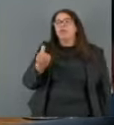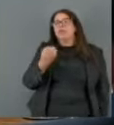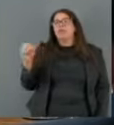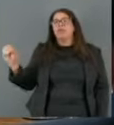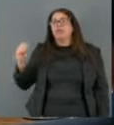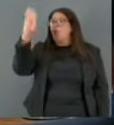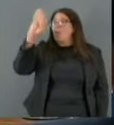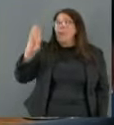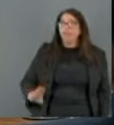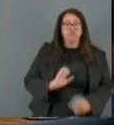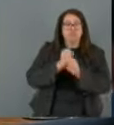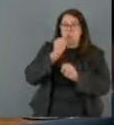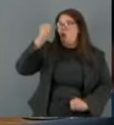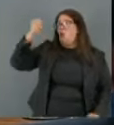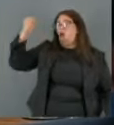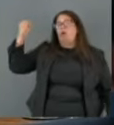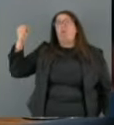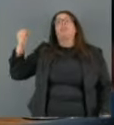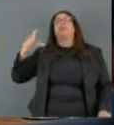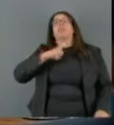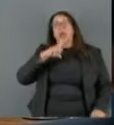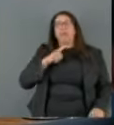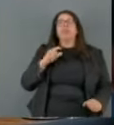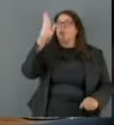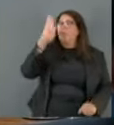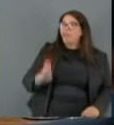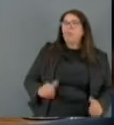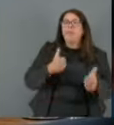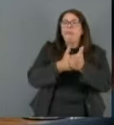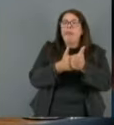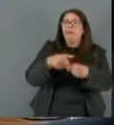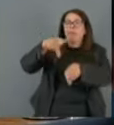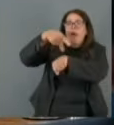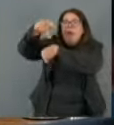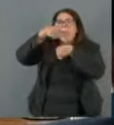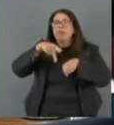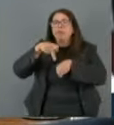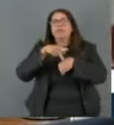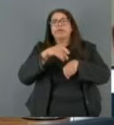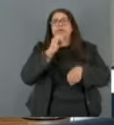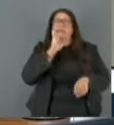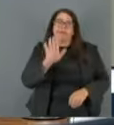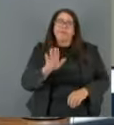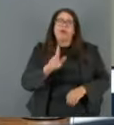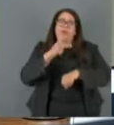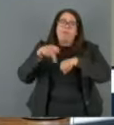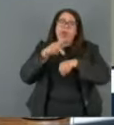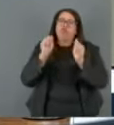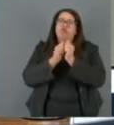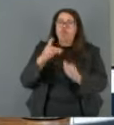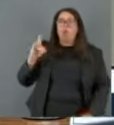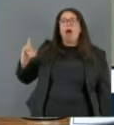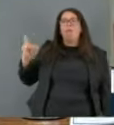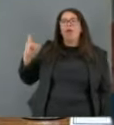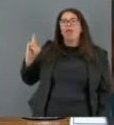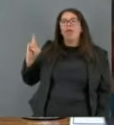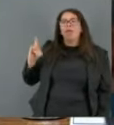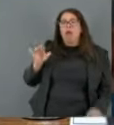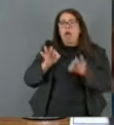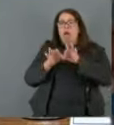é um continente. Reclama-se das fronteiras, estou terminando. Só a fronteira do Brasil com a Bolívia é mais extensa